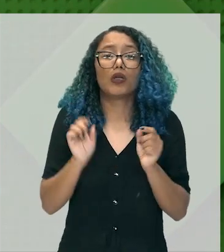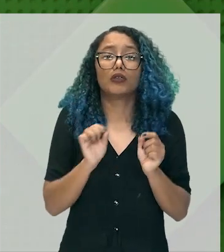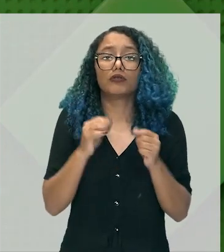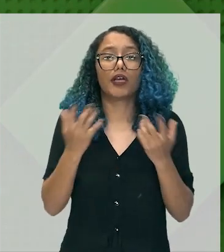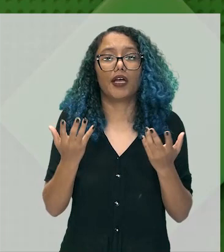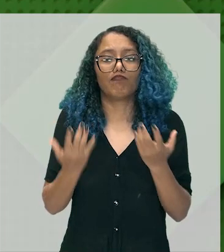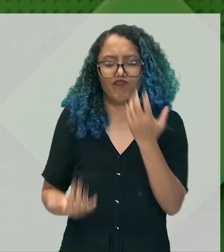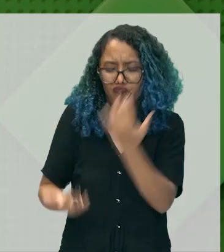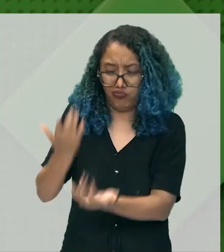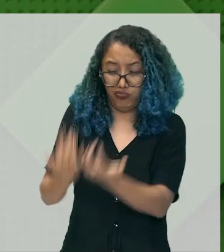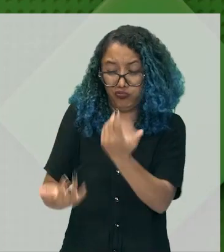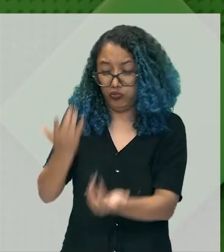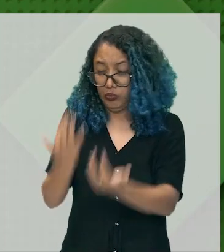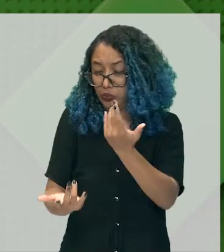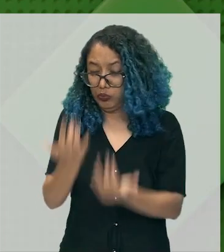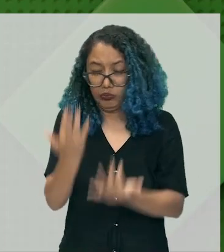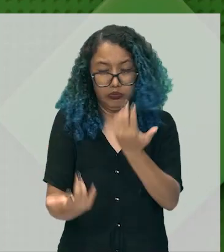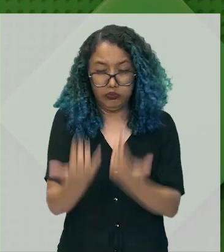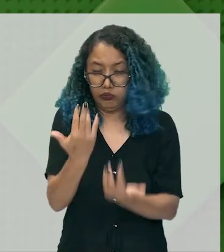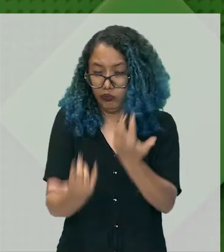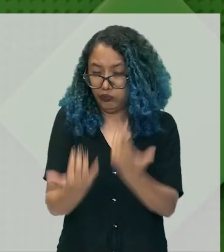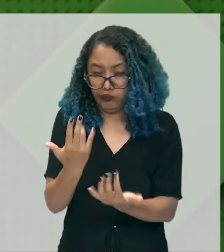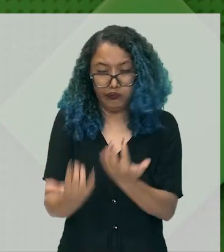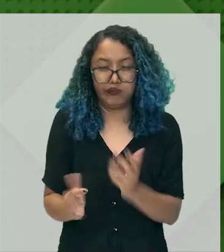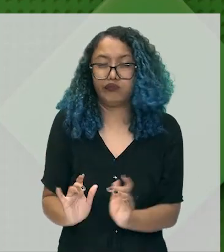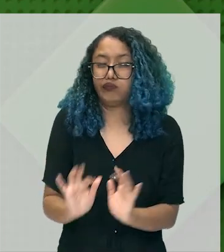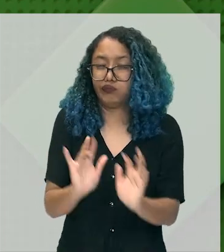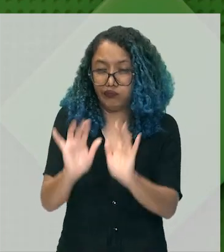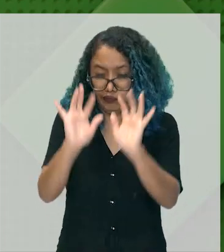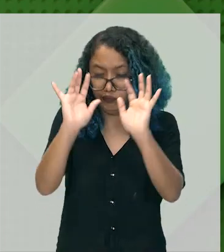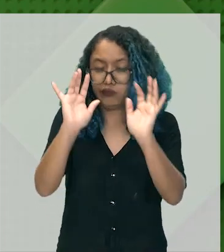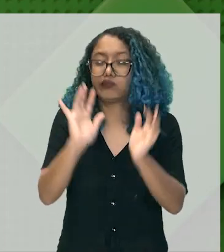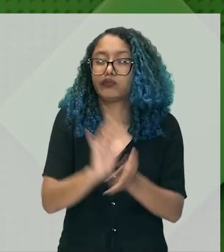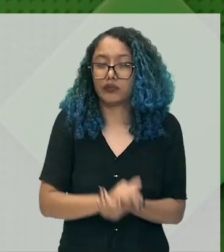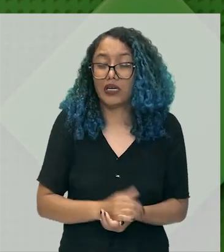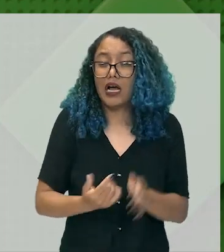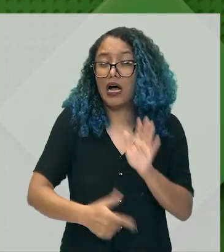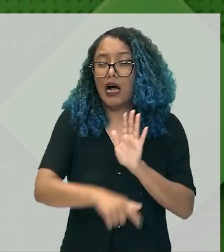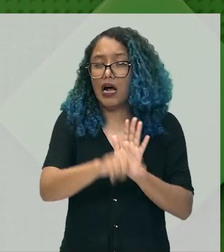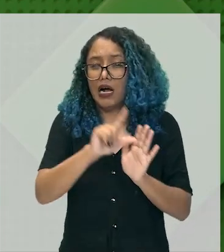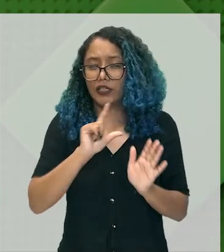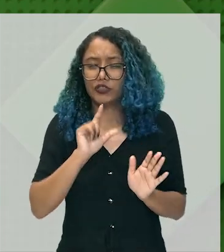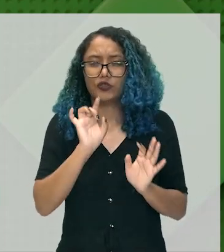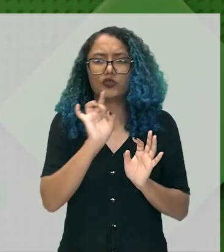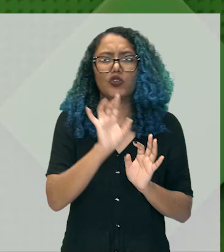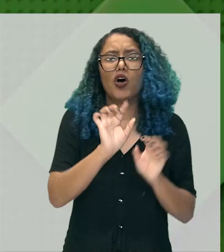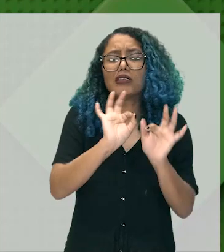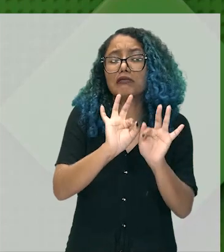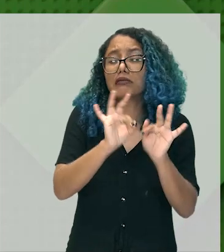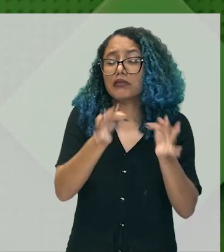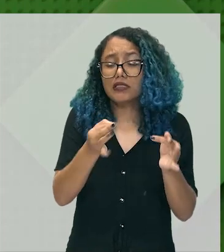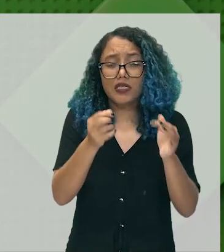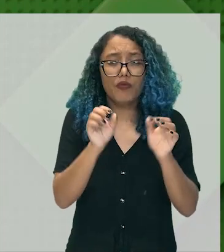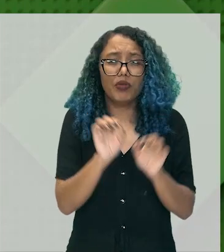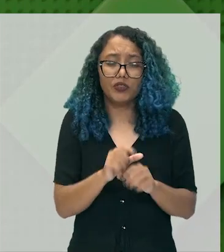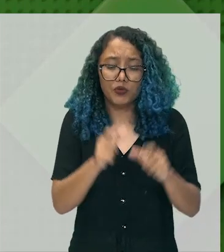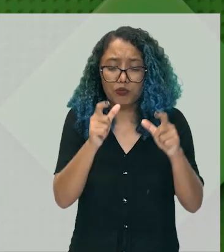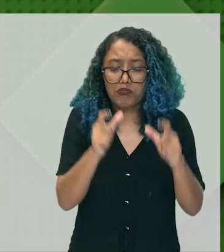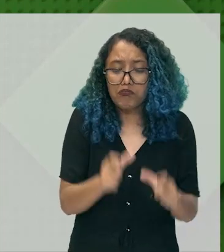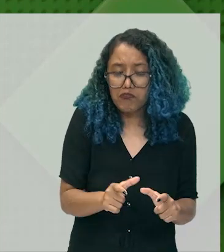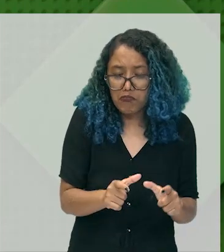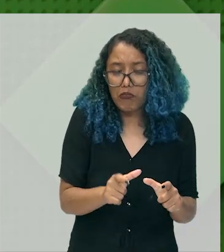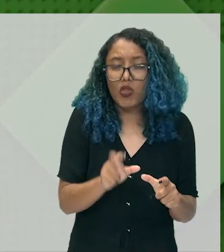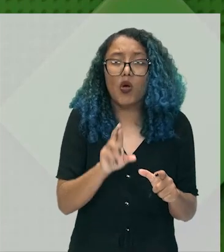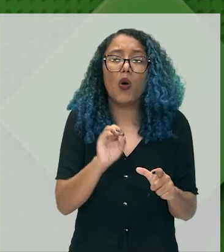acontecer? Incêndios. O que antes era uma atividade que ali no roçado estava sendo